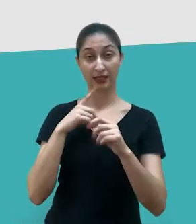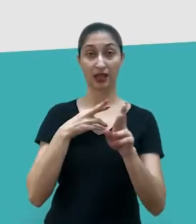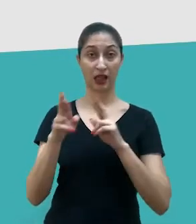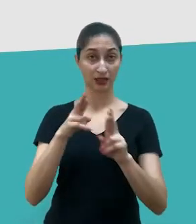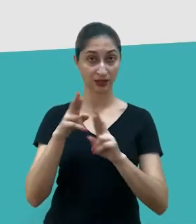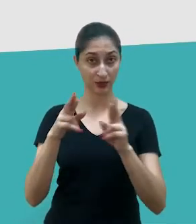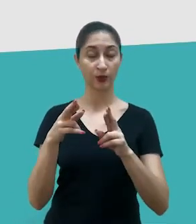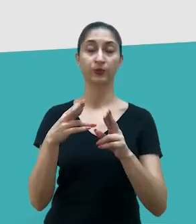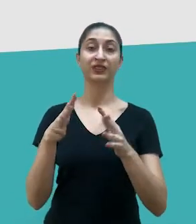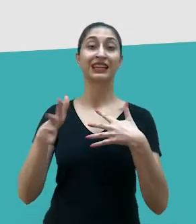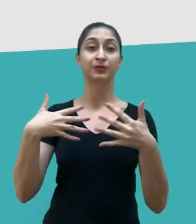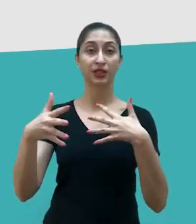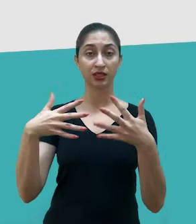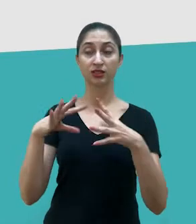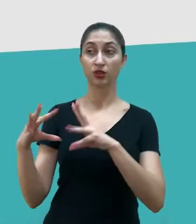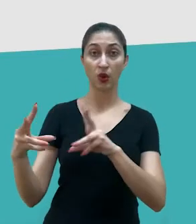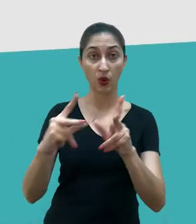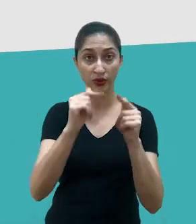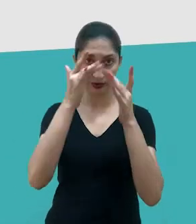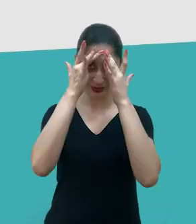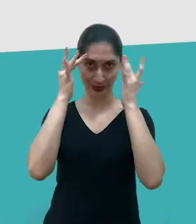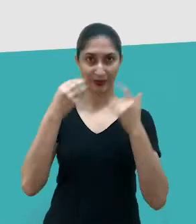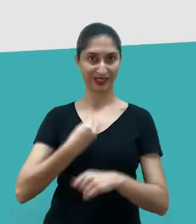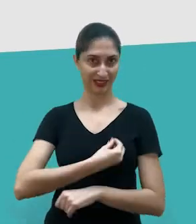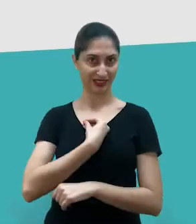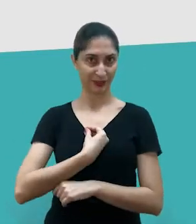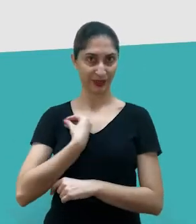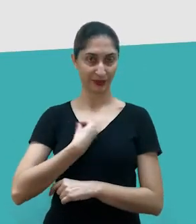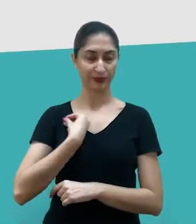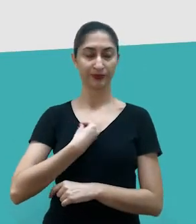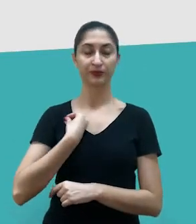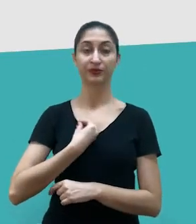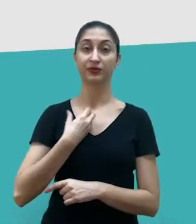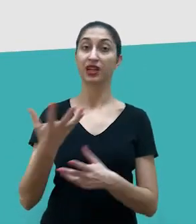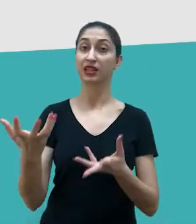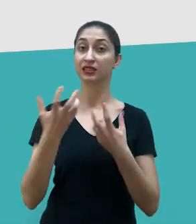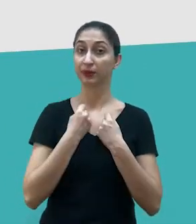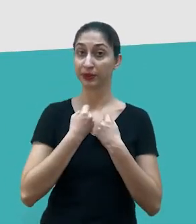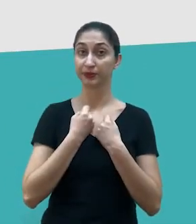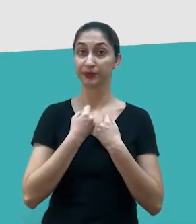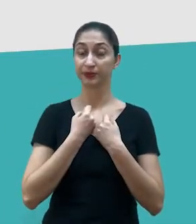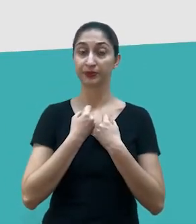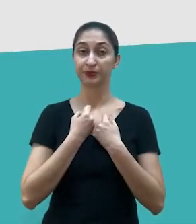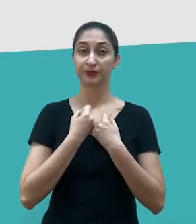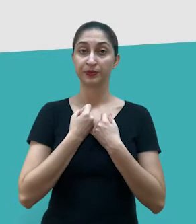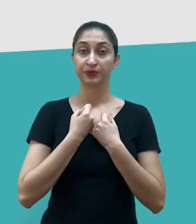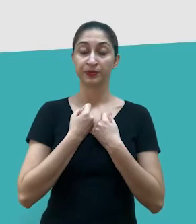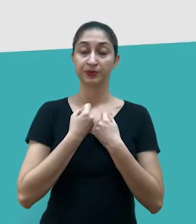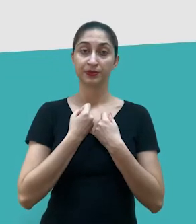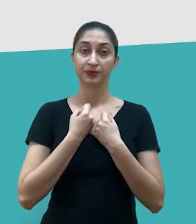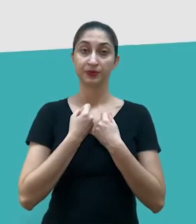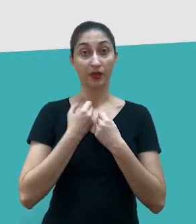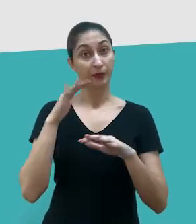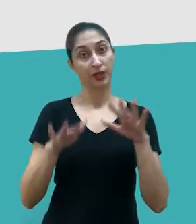as pessoas que participam daquela cadeia produtiva recebem, de acordo